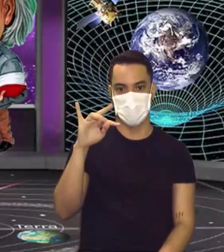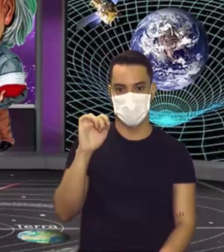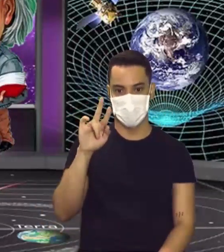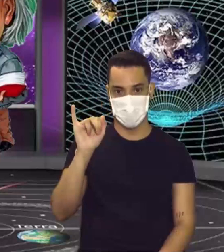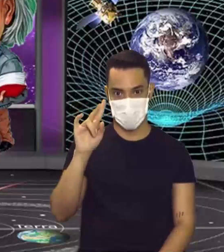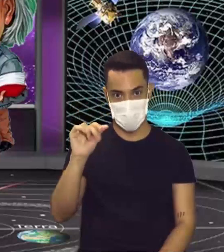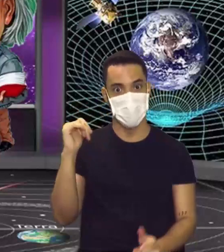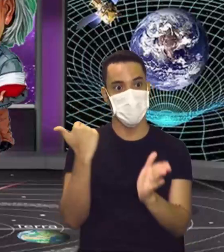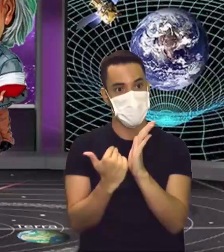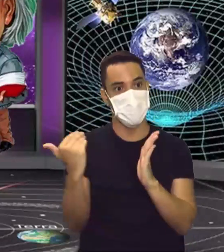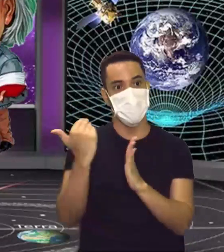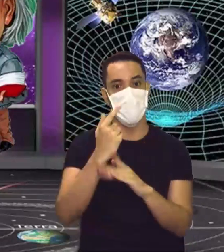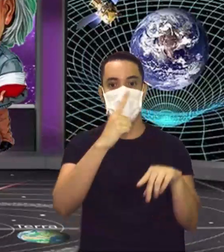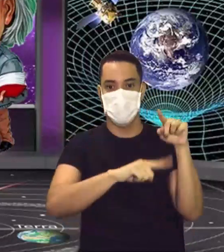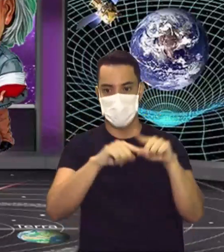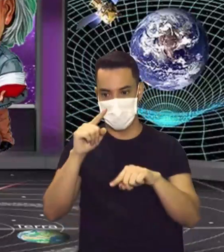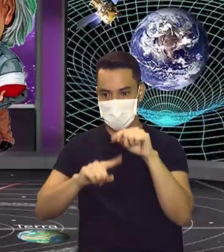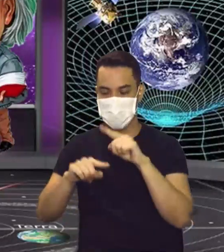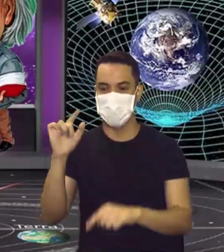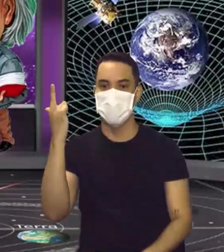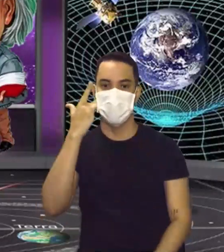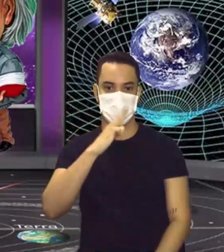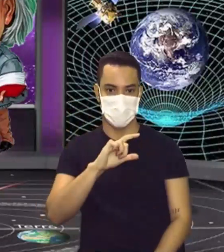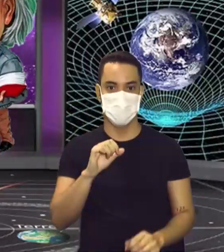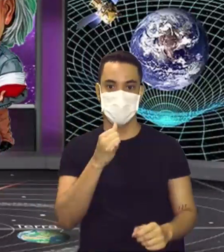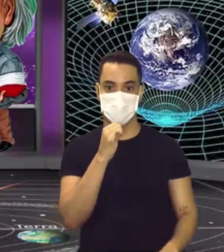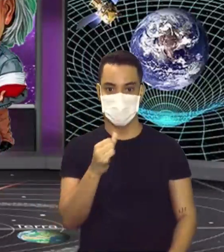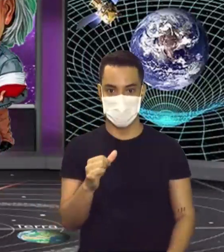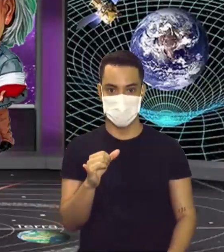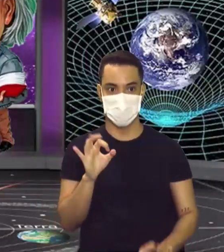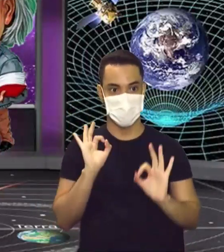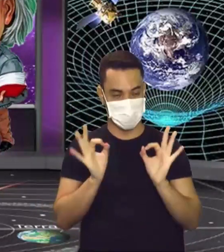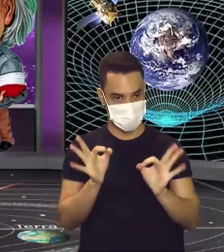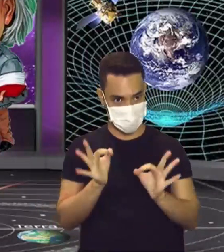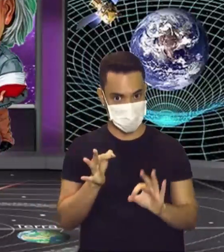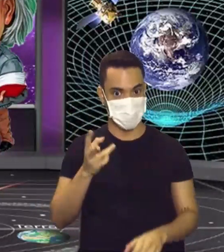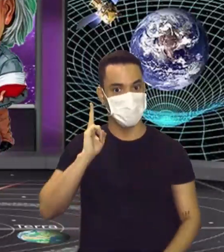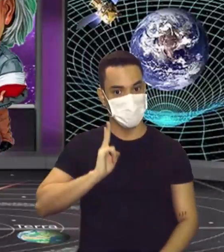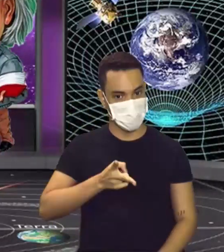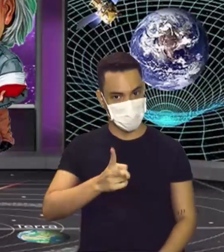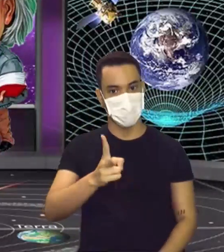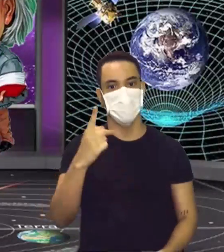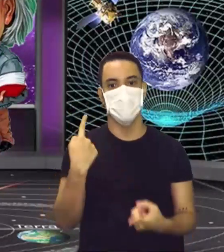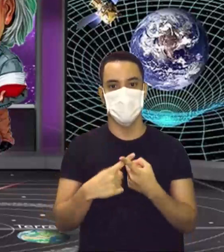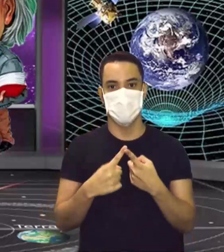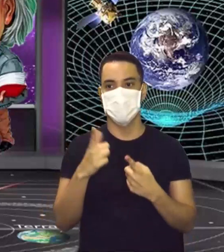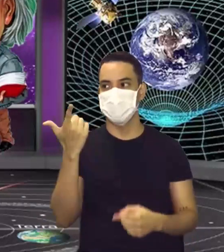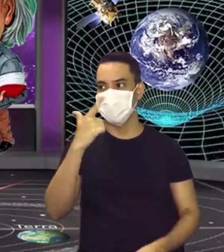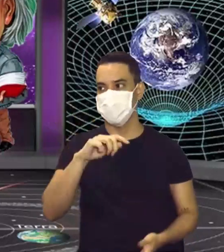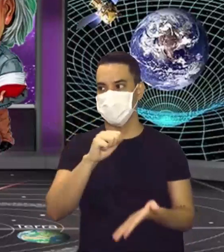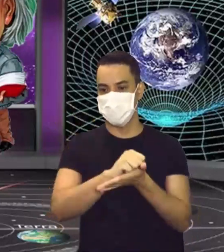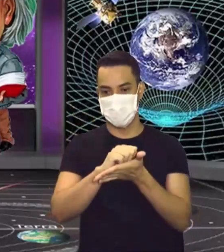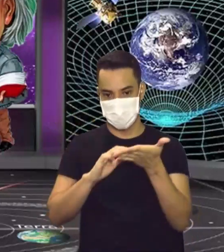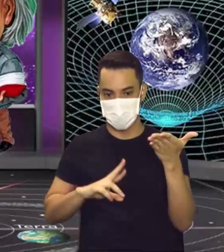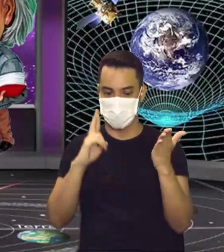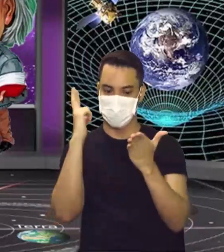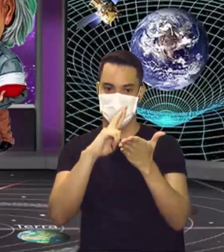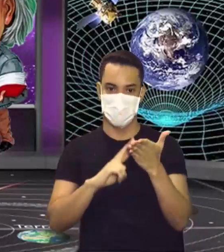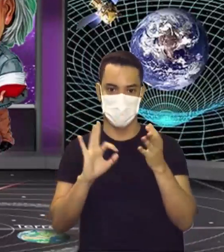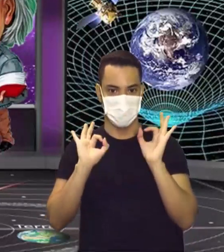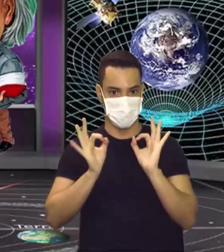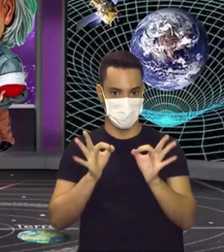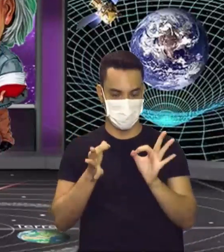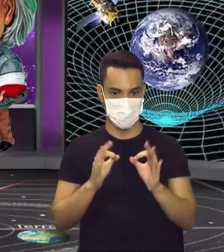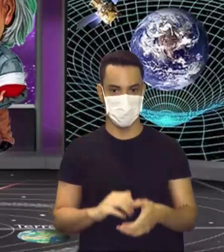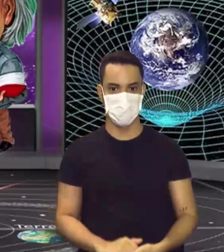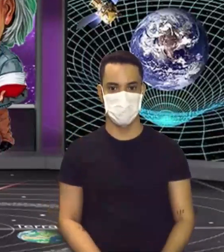esse material consegue transmitir energia elétrica, ok? Galerinha, fiquem comigo que daqui a pouco tem resolução de